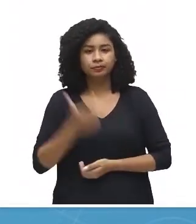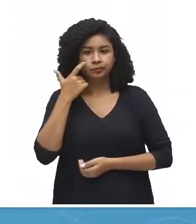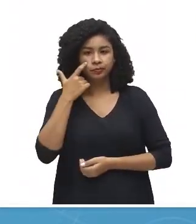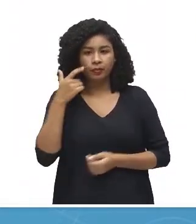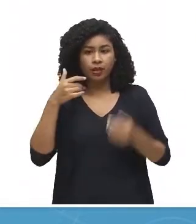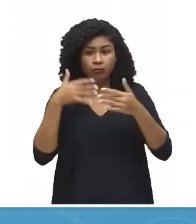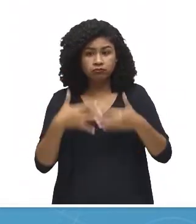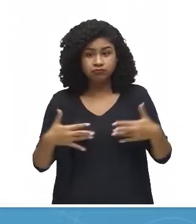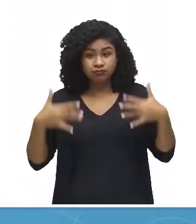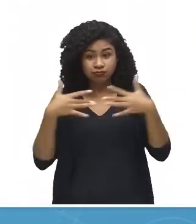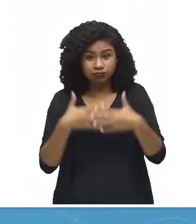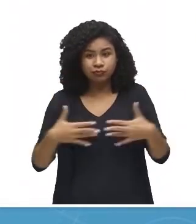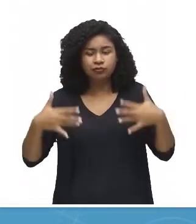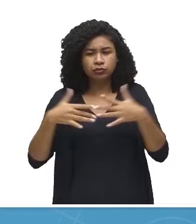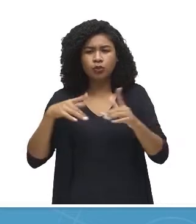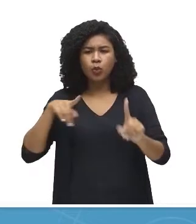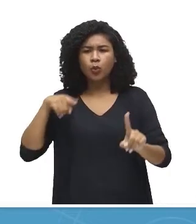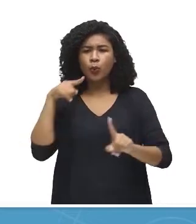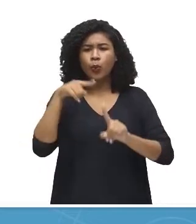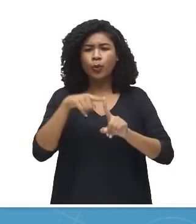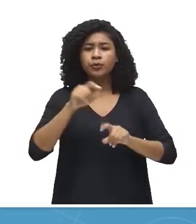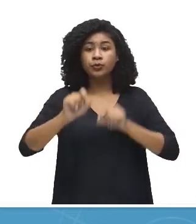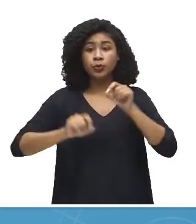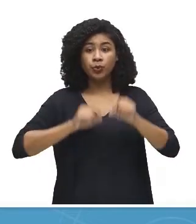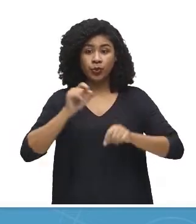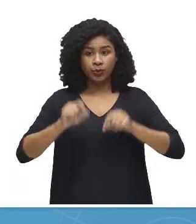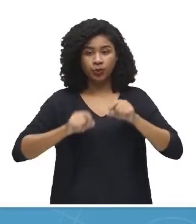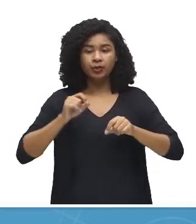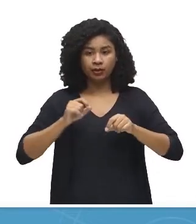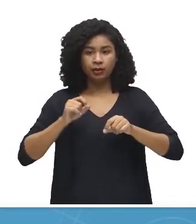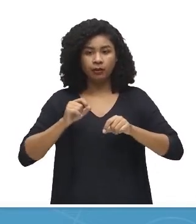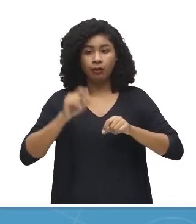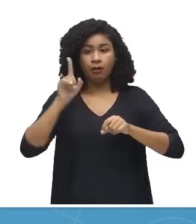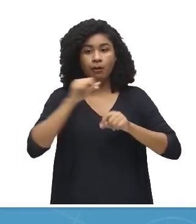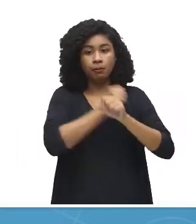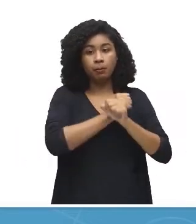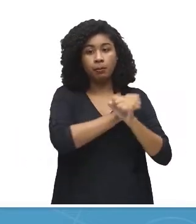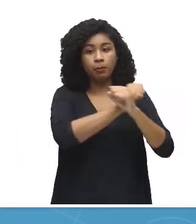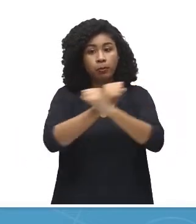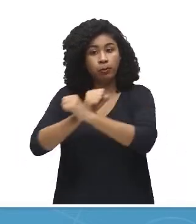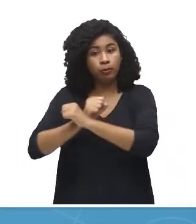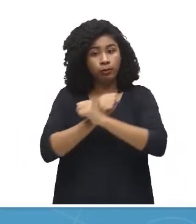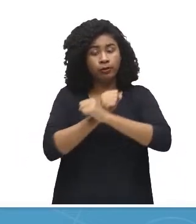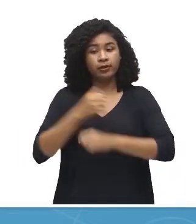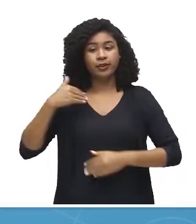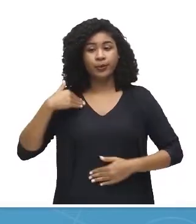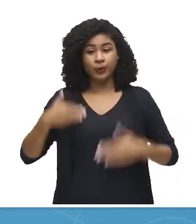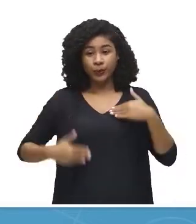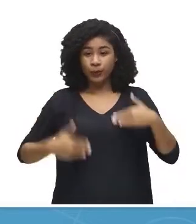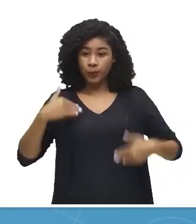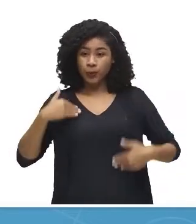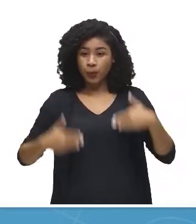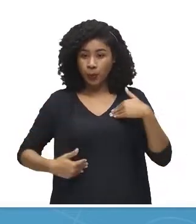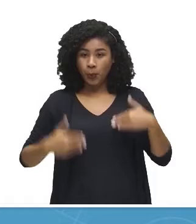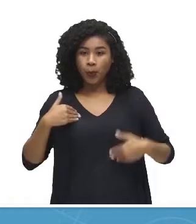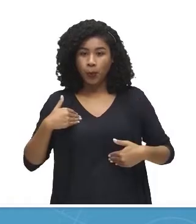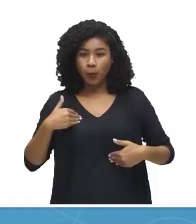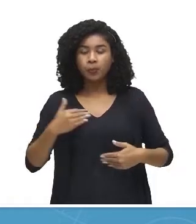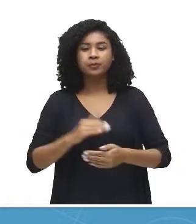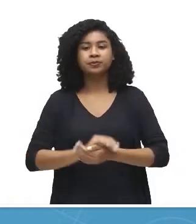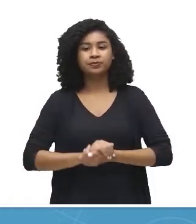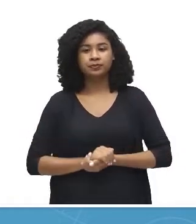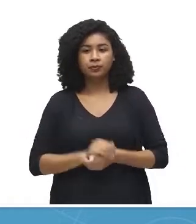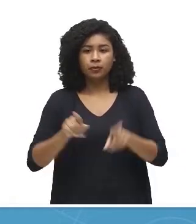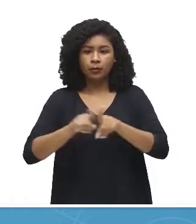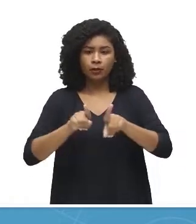a principal função dele é revestir a superfície externa do nosso corpo, as cavidades corporais internas e